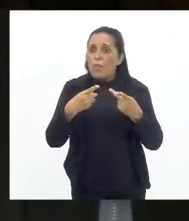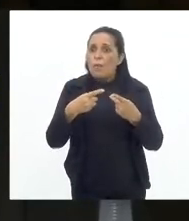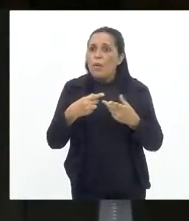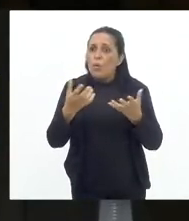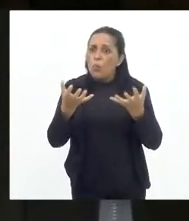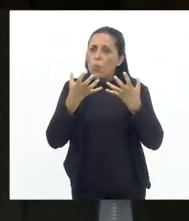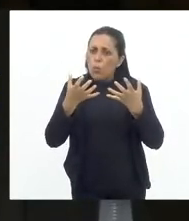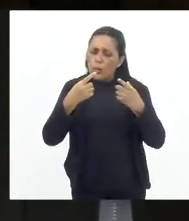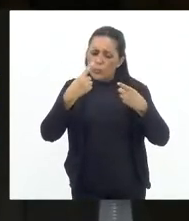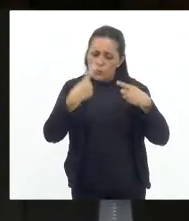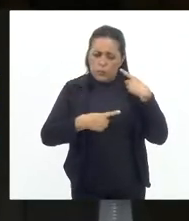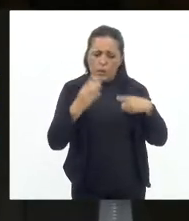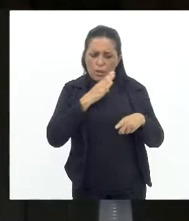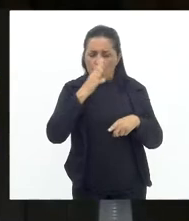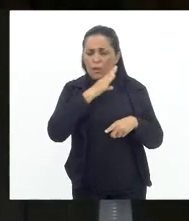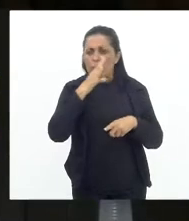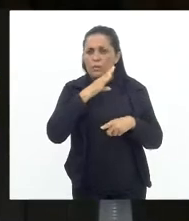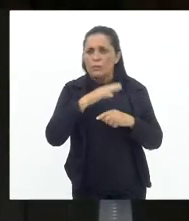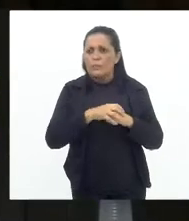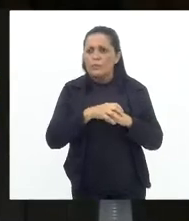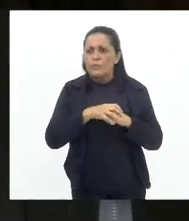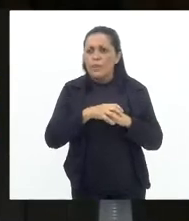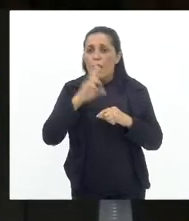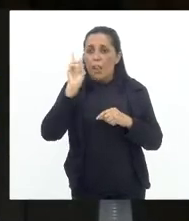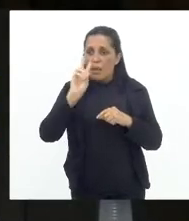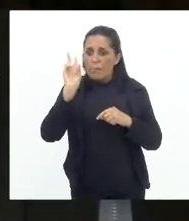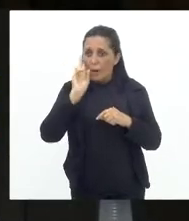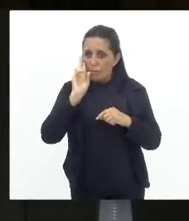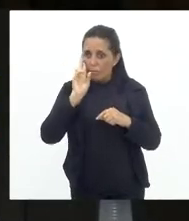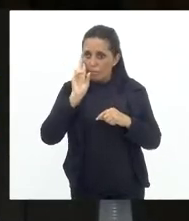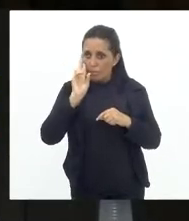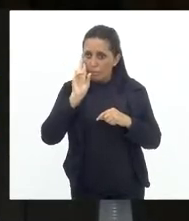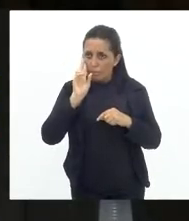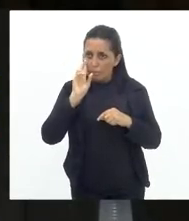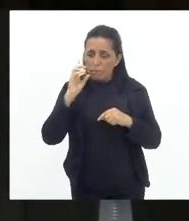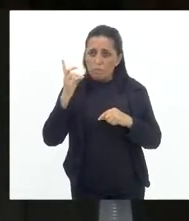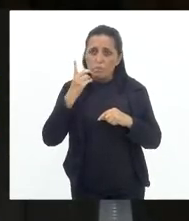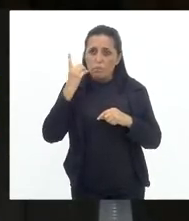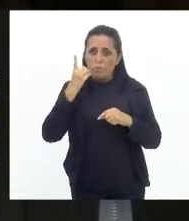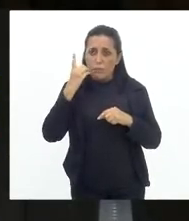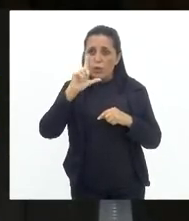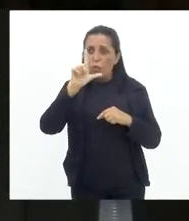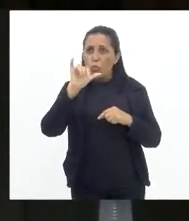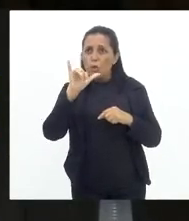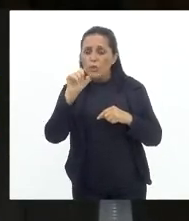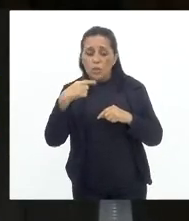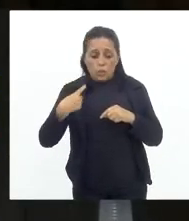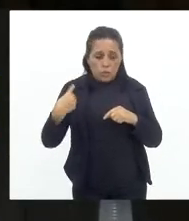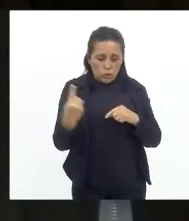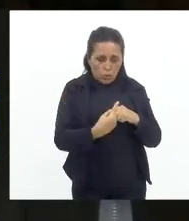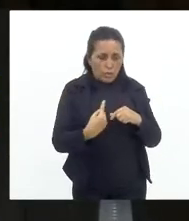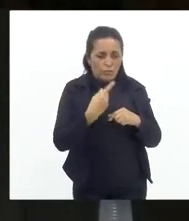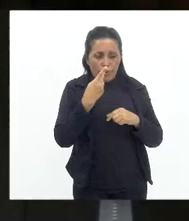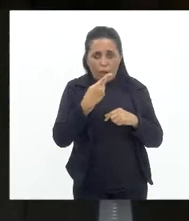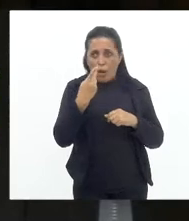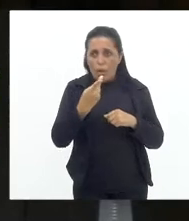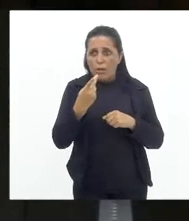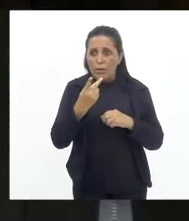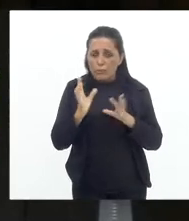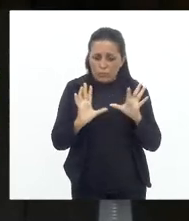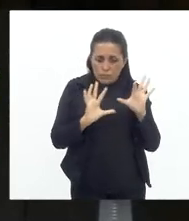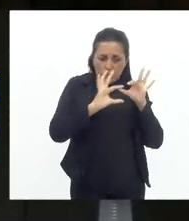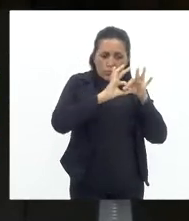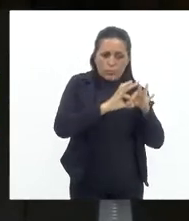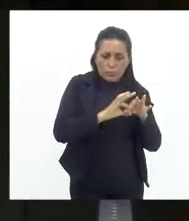fazer uma discussão muito breve é para lembrar Deputado Luiz Paulo que nós estamos falando de unidades que integram